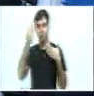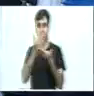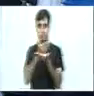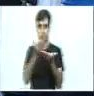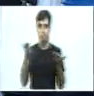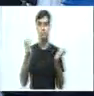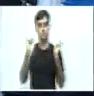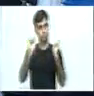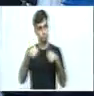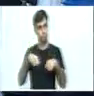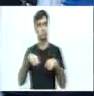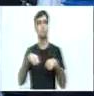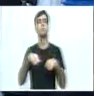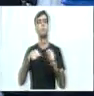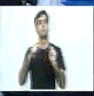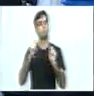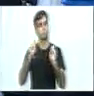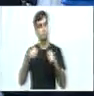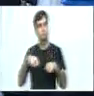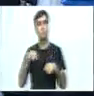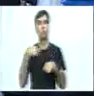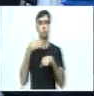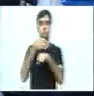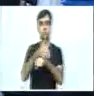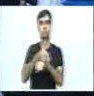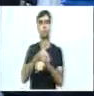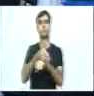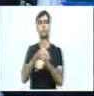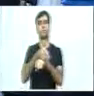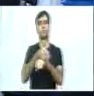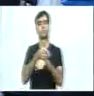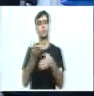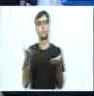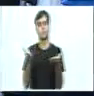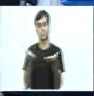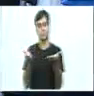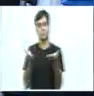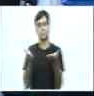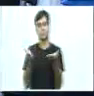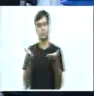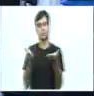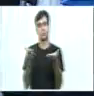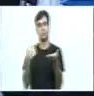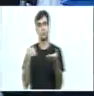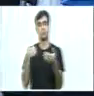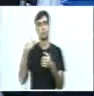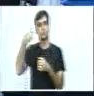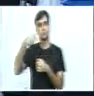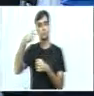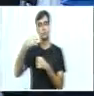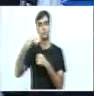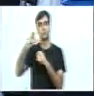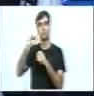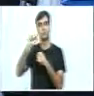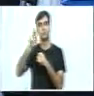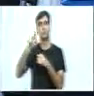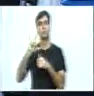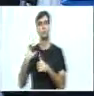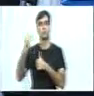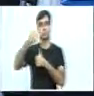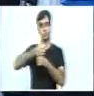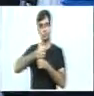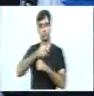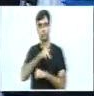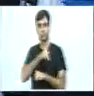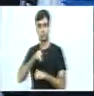a possibilidade, a oportunidade de participar. Nesse momento, o vereador Carlitos Alves assume a presidência